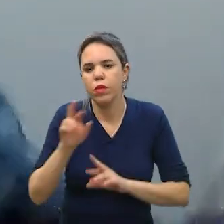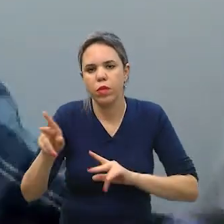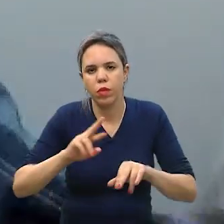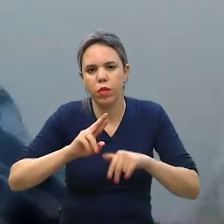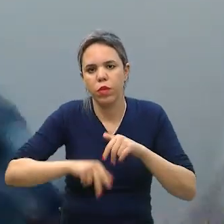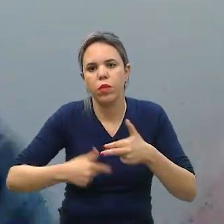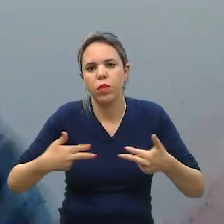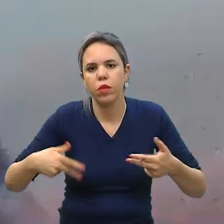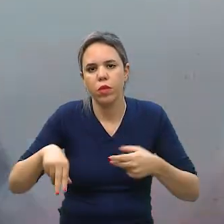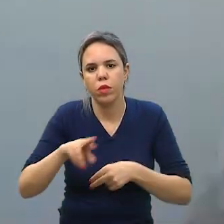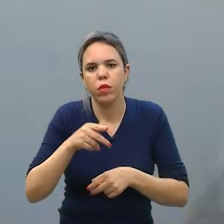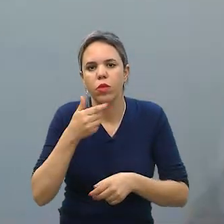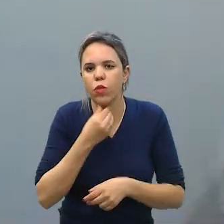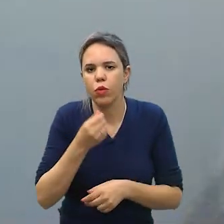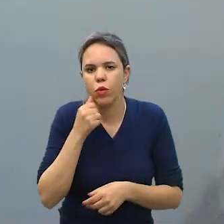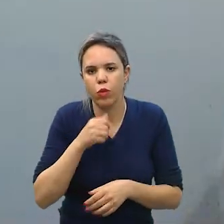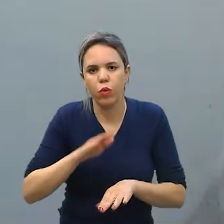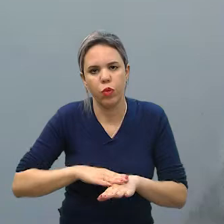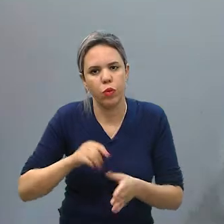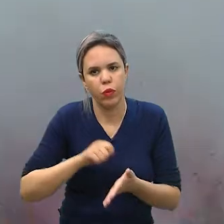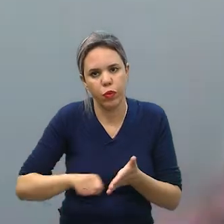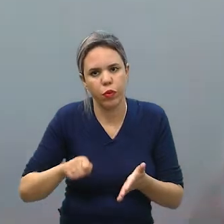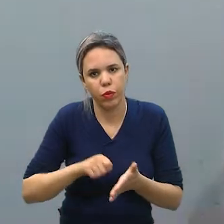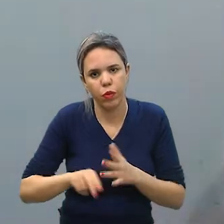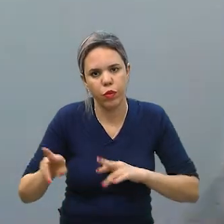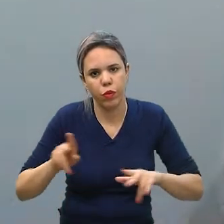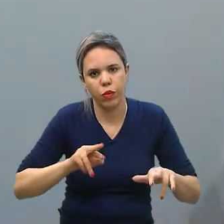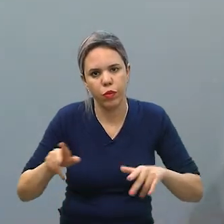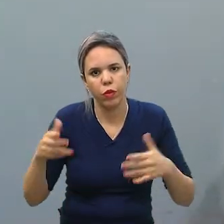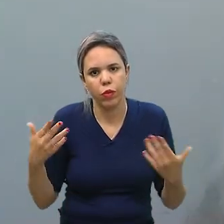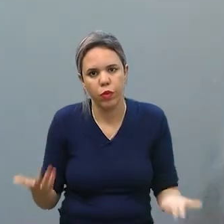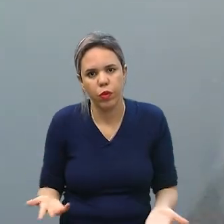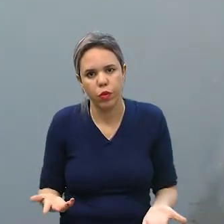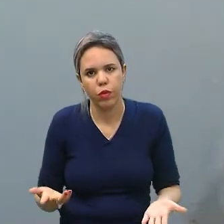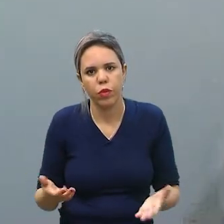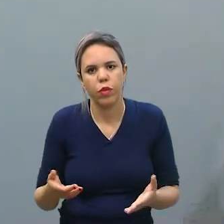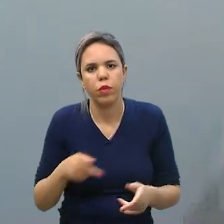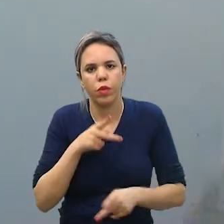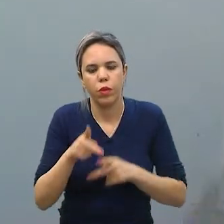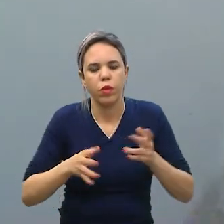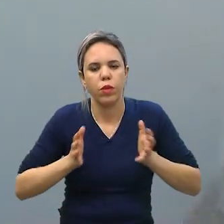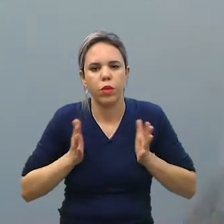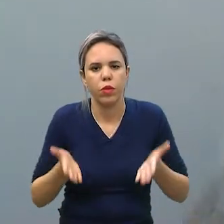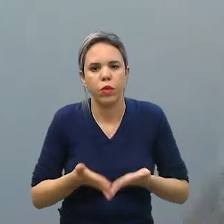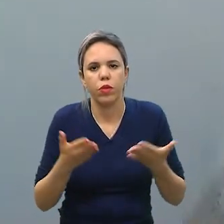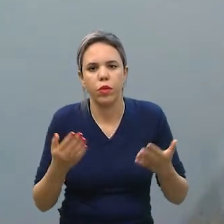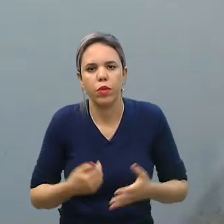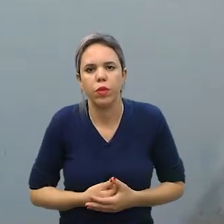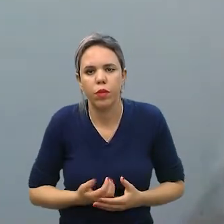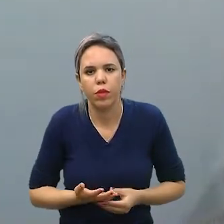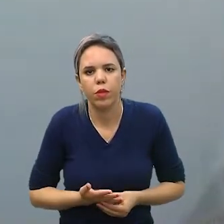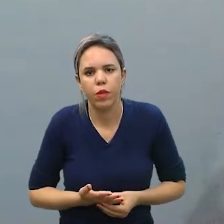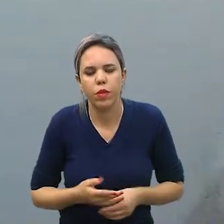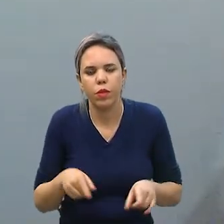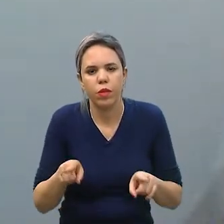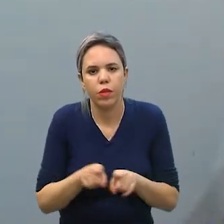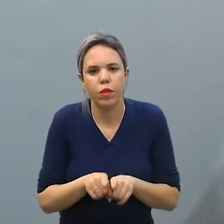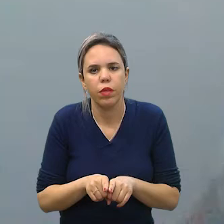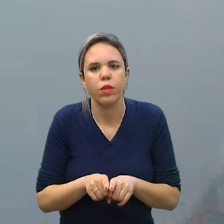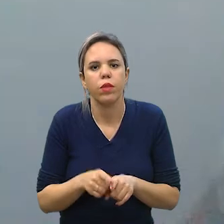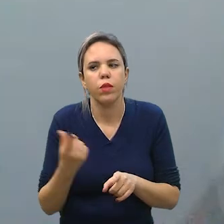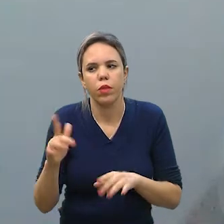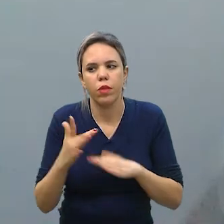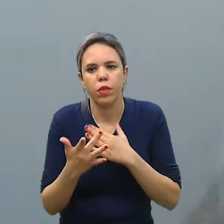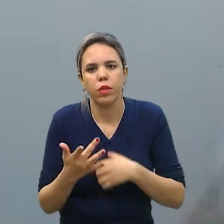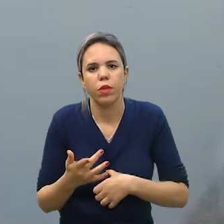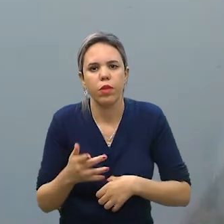gêneros, né? Ter autores mulheres e homens, quanto diversidade de classes sociais, né? E também relações com outras mídias, né,